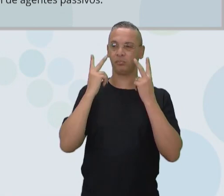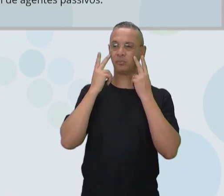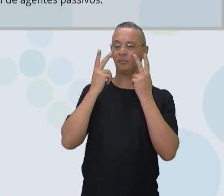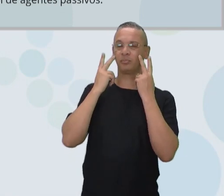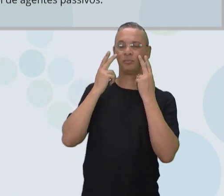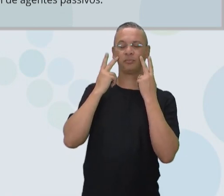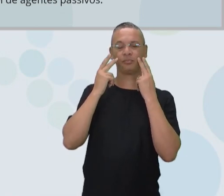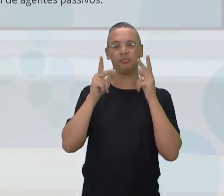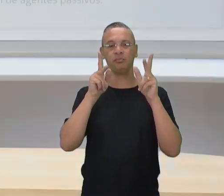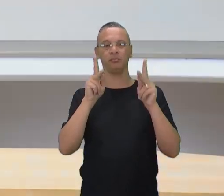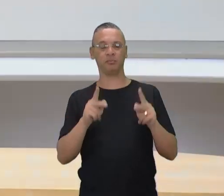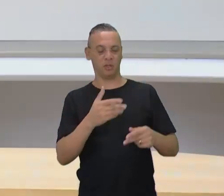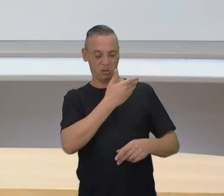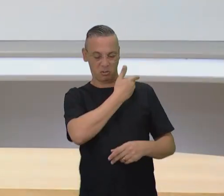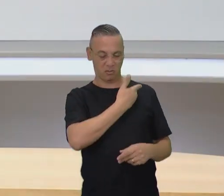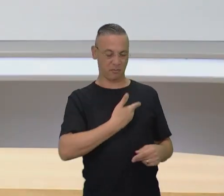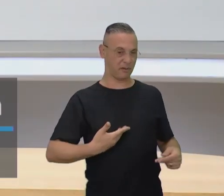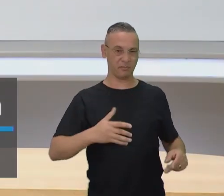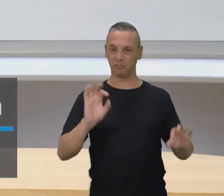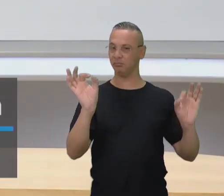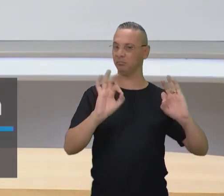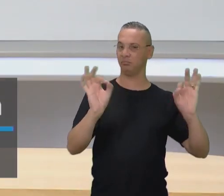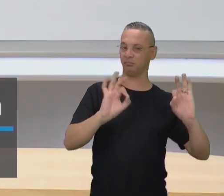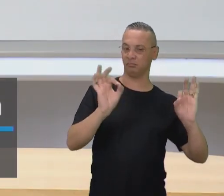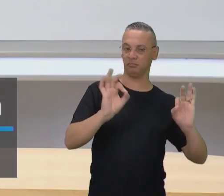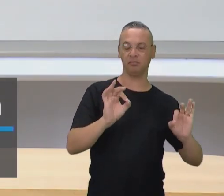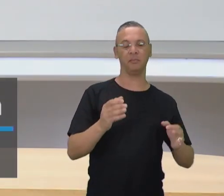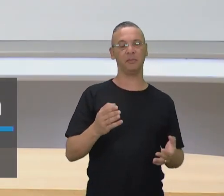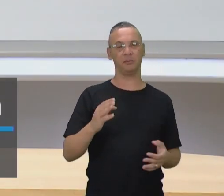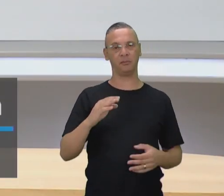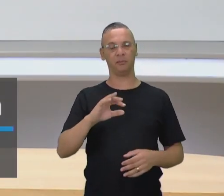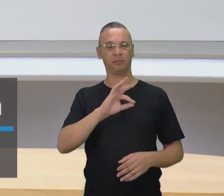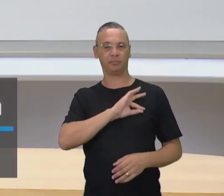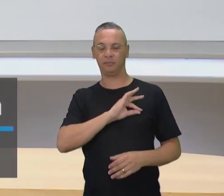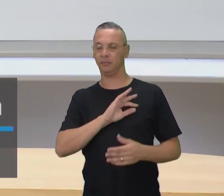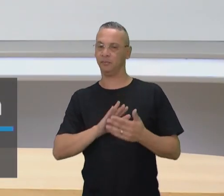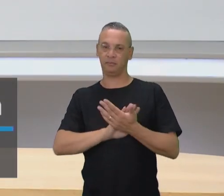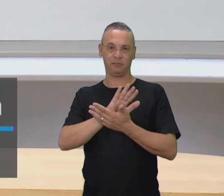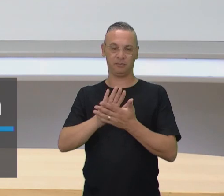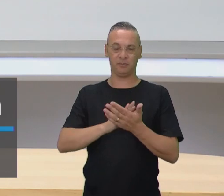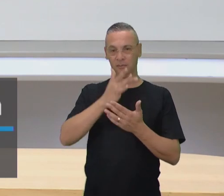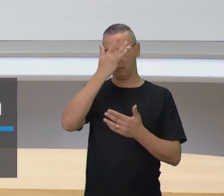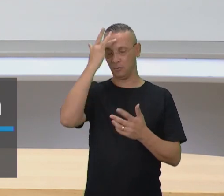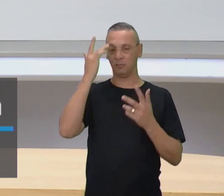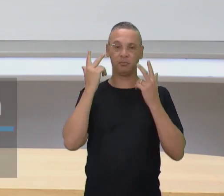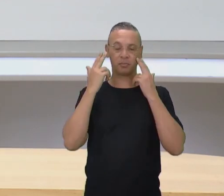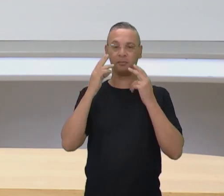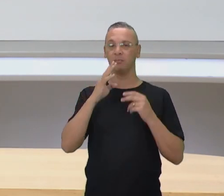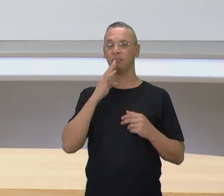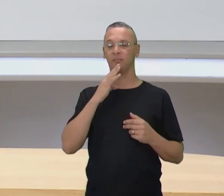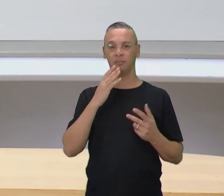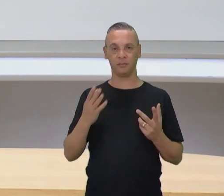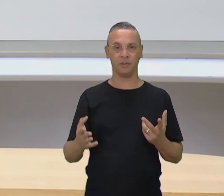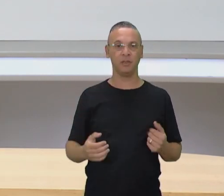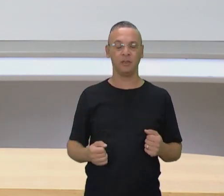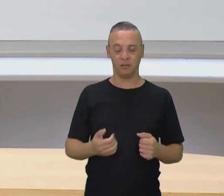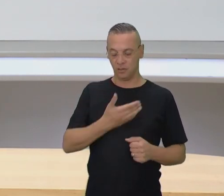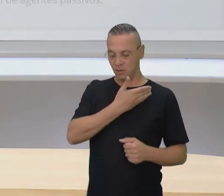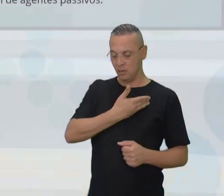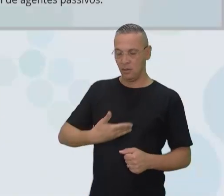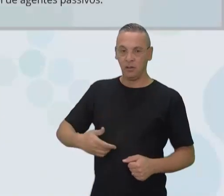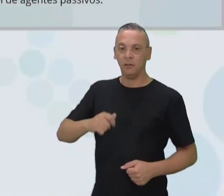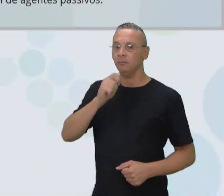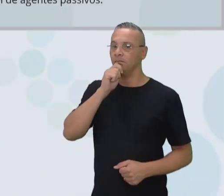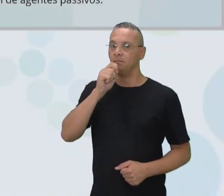tem ligação com o governo, não tem ligação militar, nada. É as pessoas comuns, aquilo que a gente conhece. Uma entidade civil. Não governamental, já